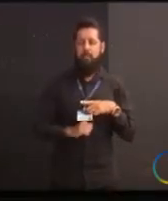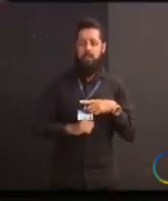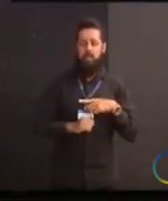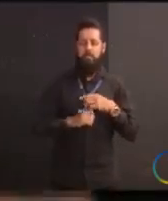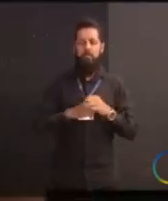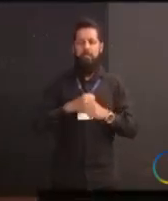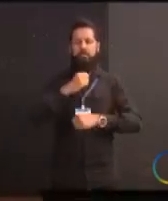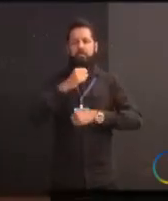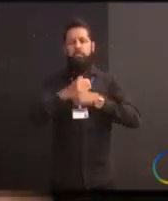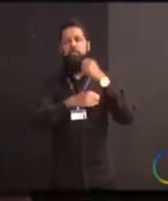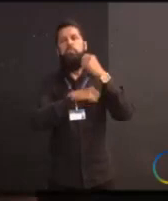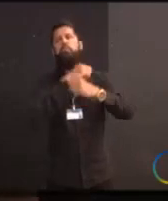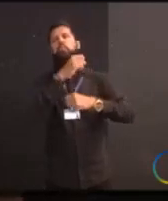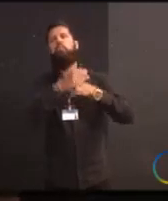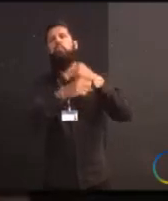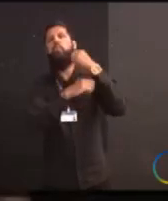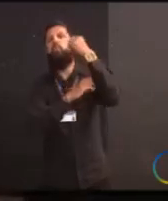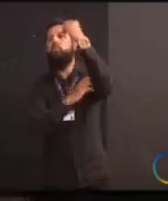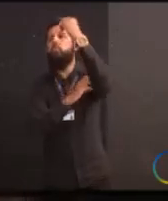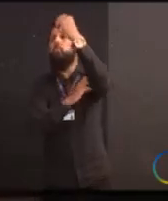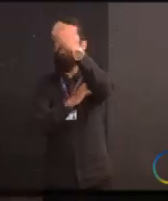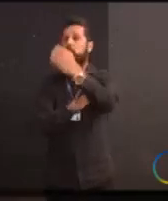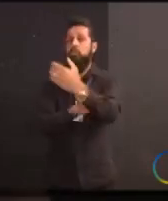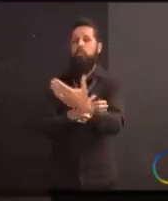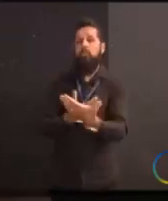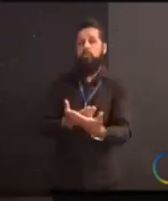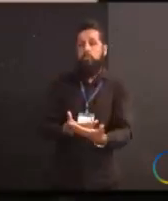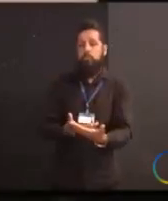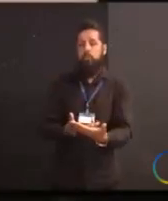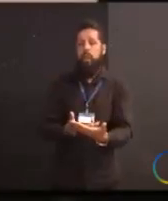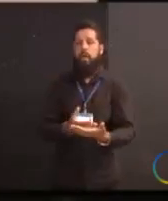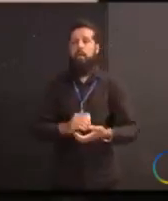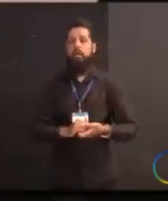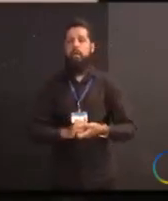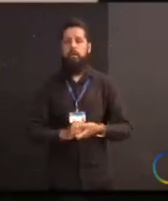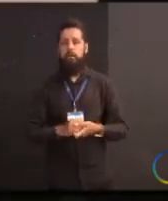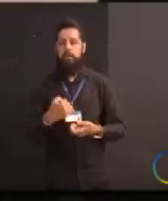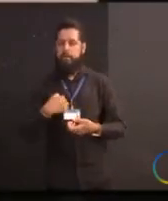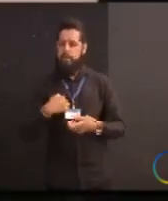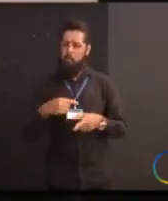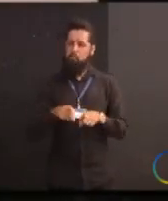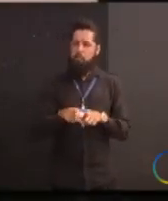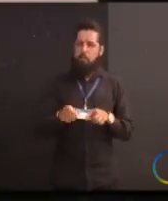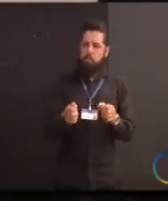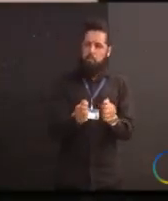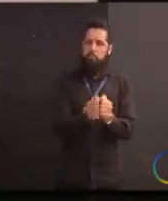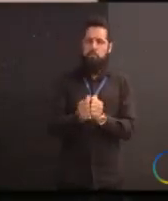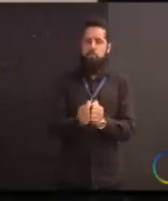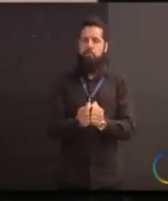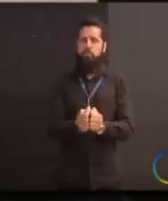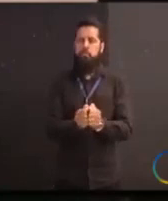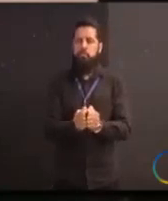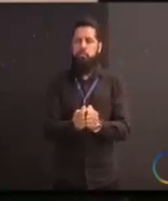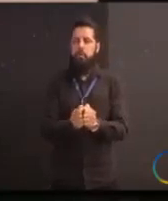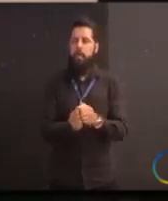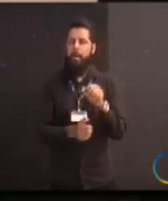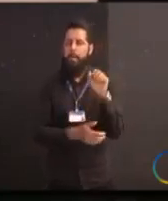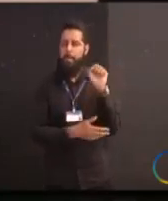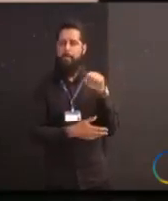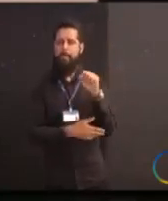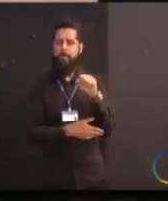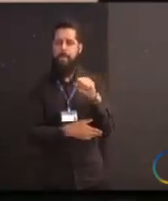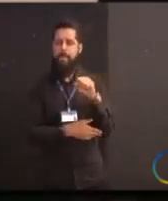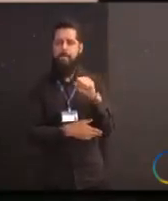Estou me incluindo nesta avaliação. Estamos sendo reprovados, nos preocupando com coisas